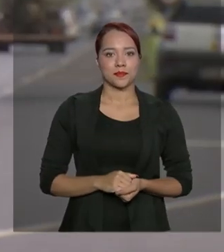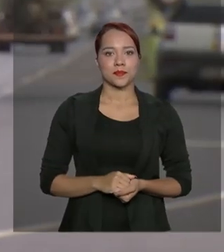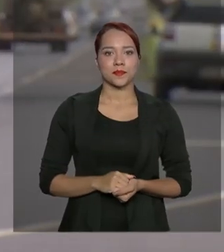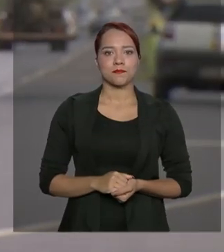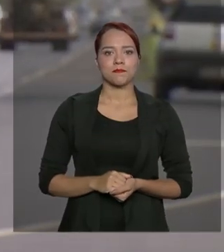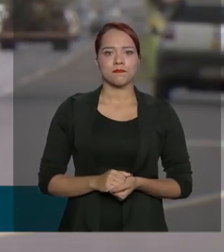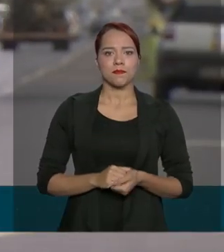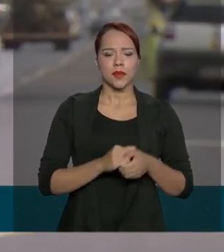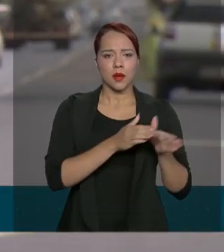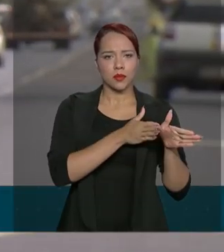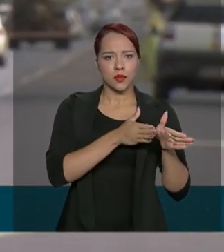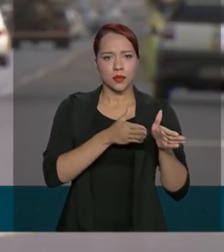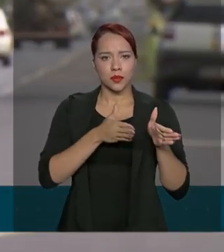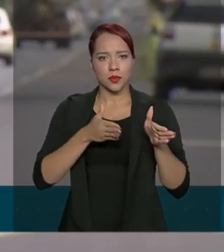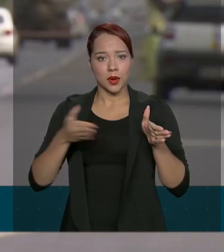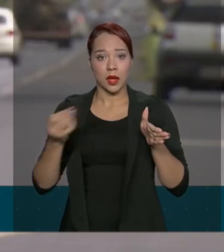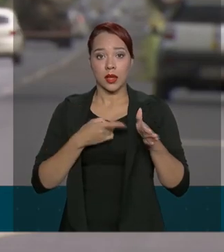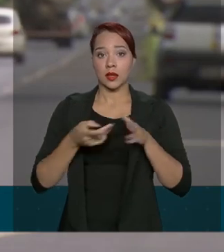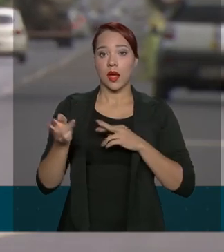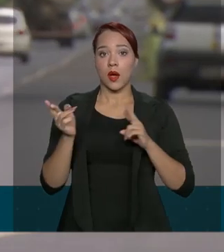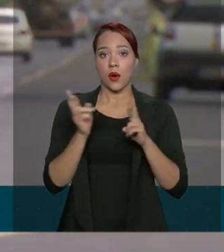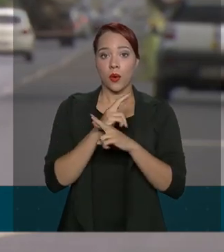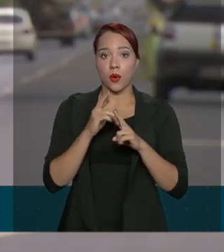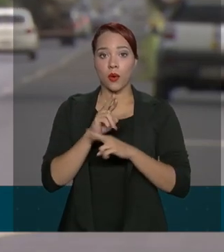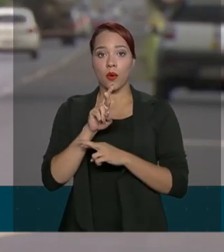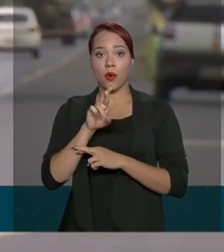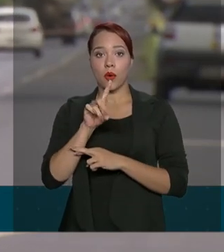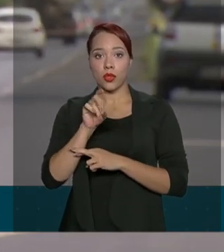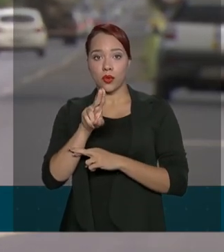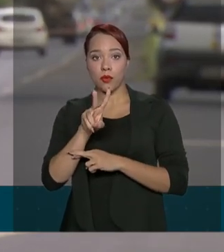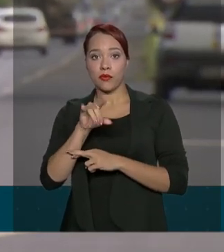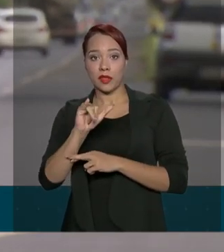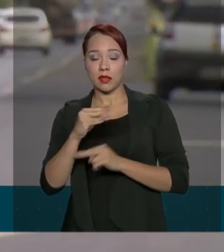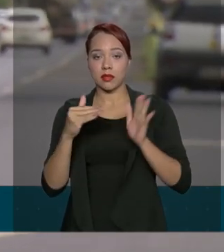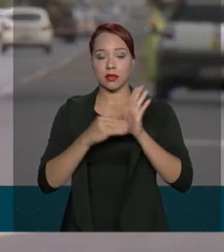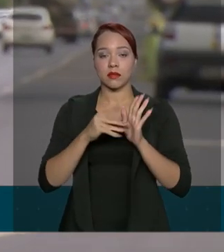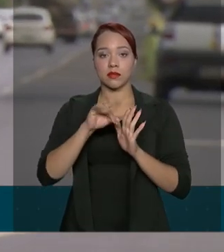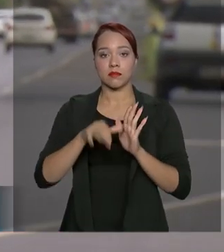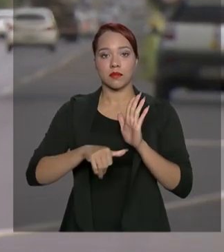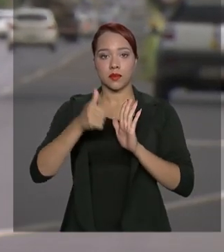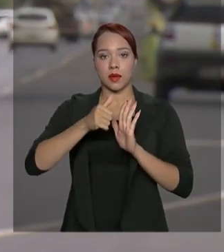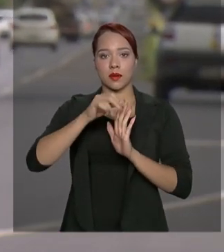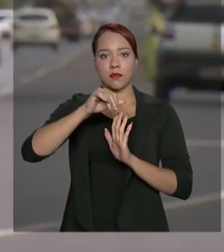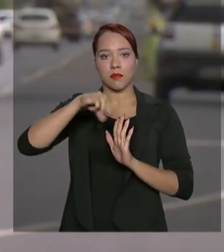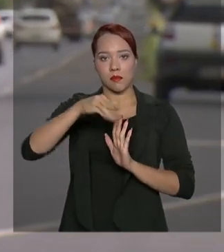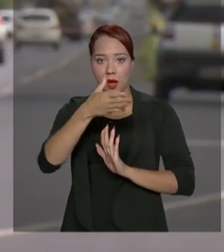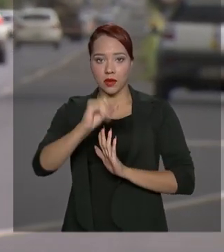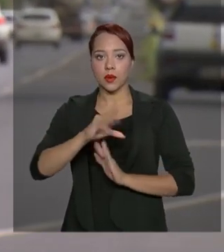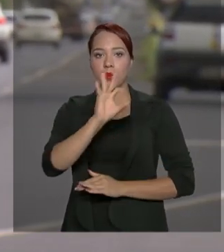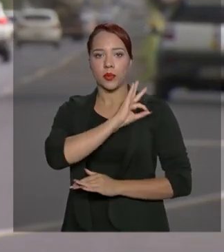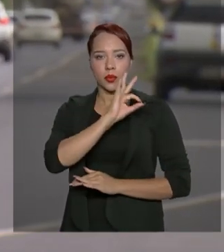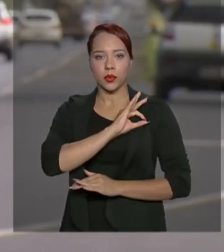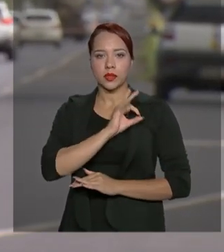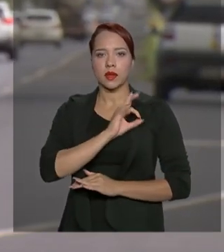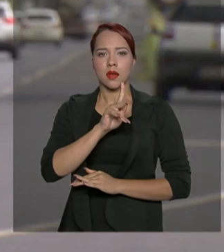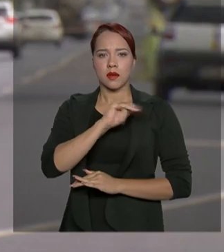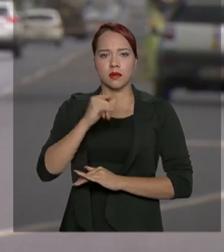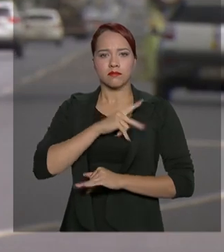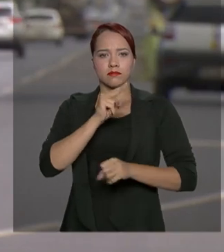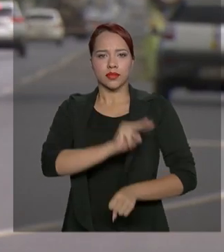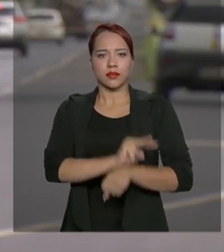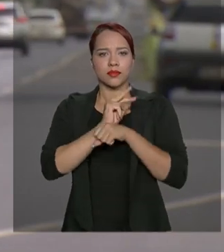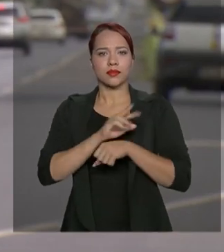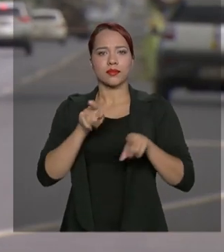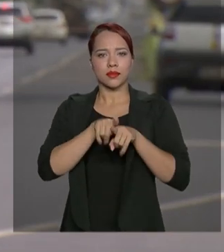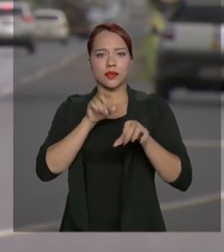Durante a Operação Rodovida, que vai até 1º de março, a Polícia Rodoviária Federal fará ações de prevenção